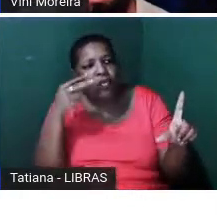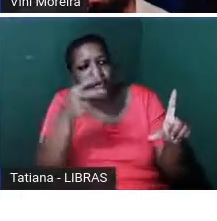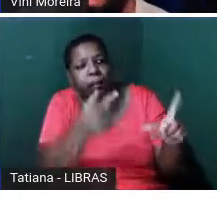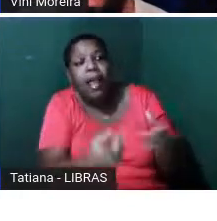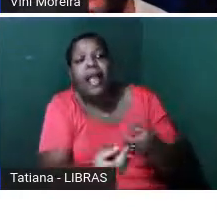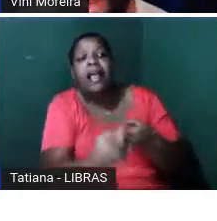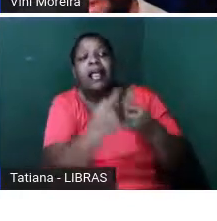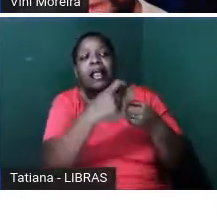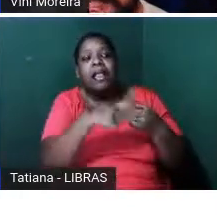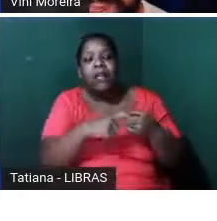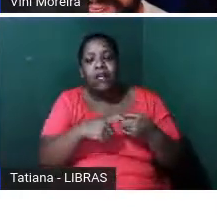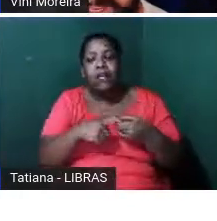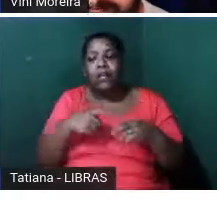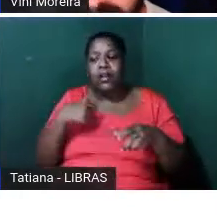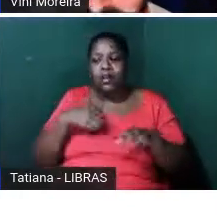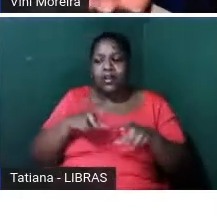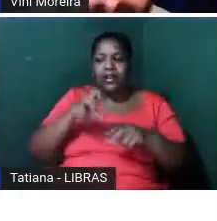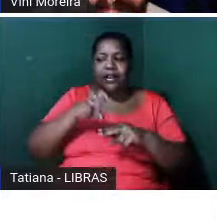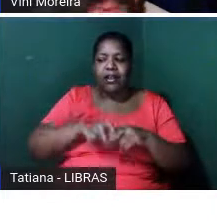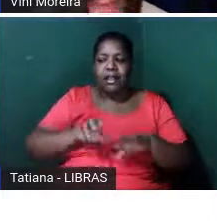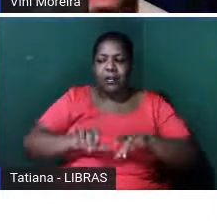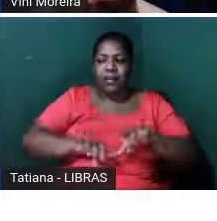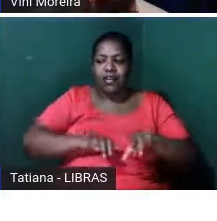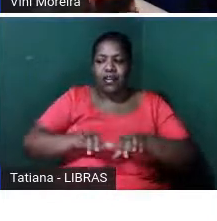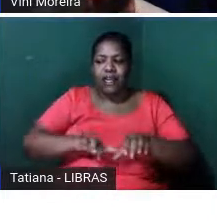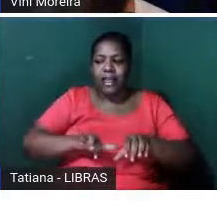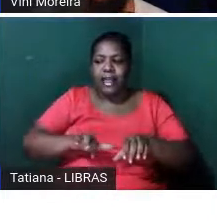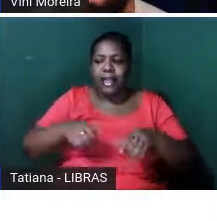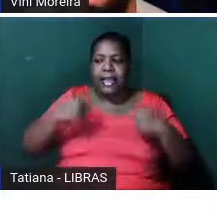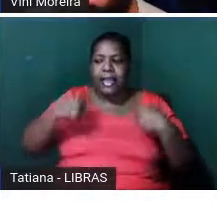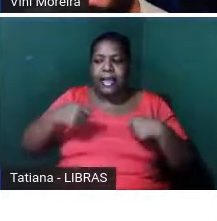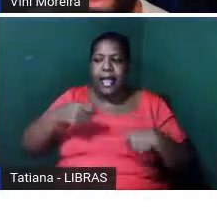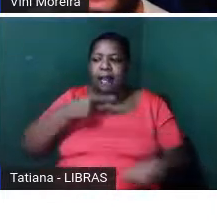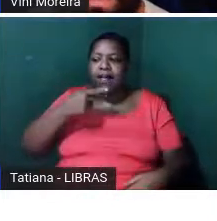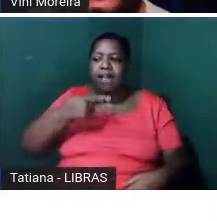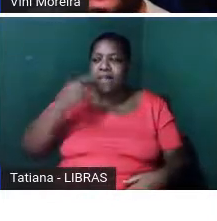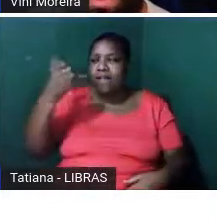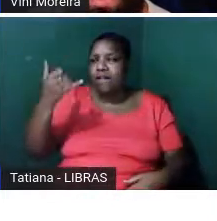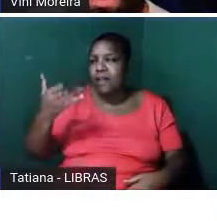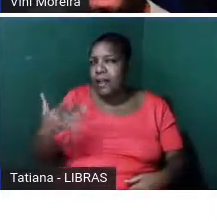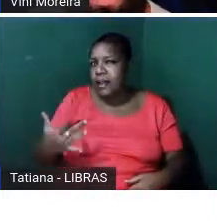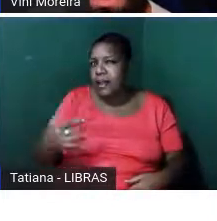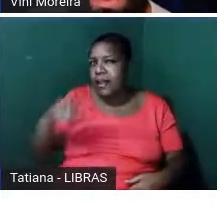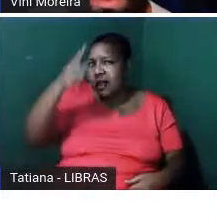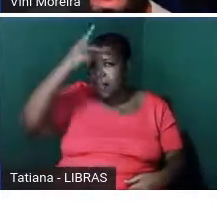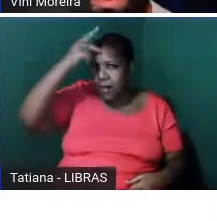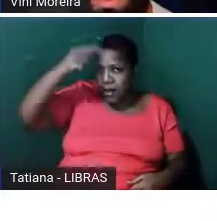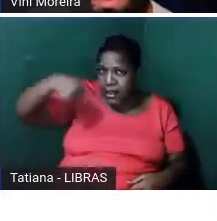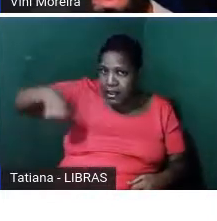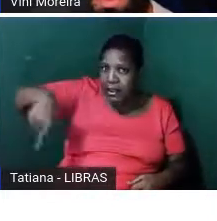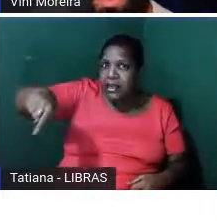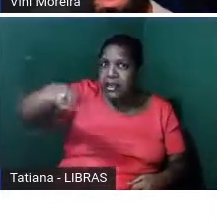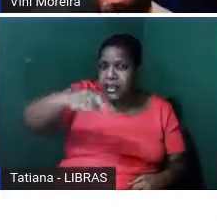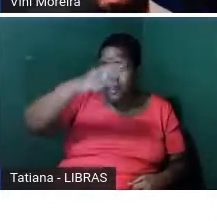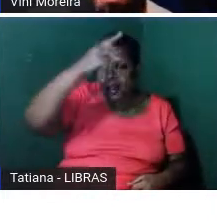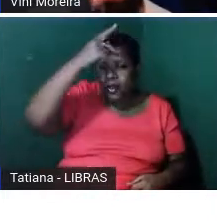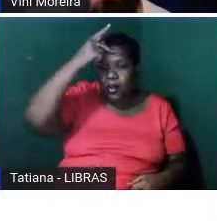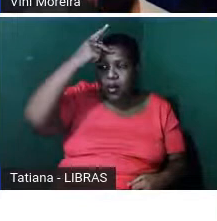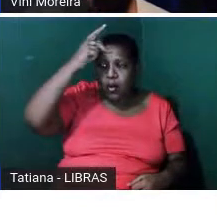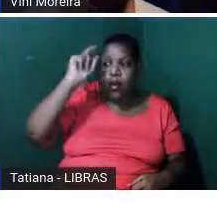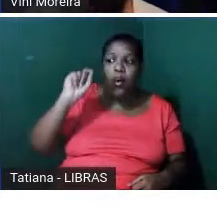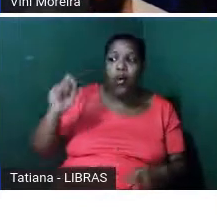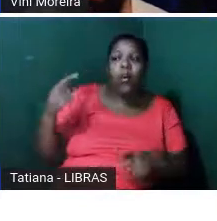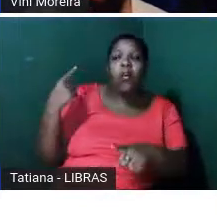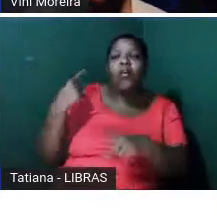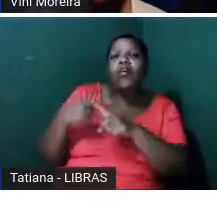na volta eu sentei para estar e que que eu precisava falar eu precisava explicar para todo mundo é o